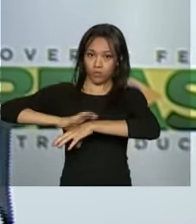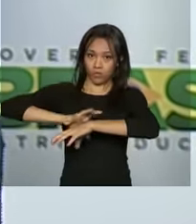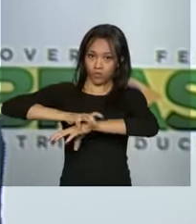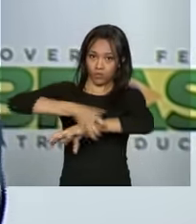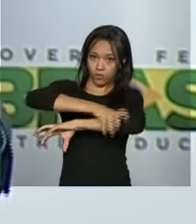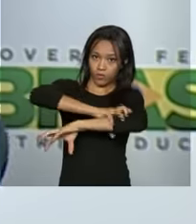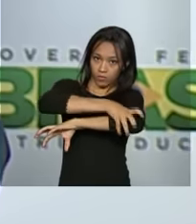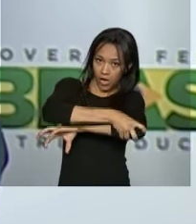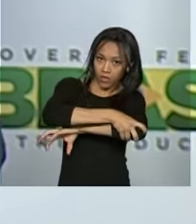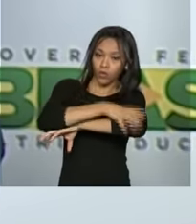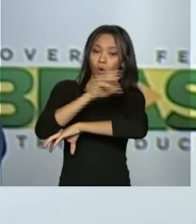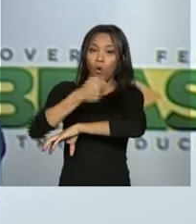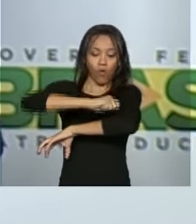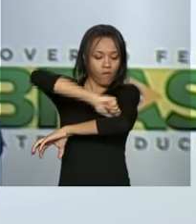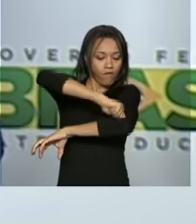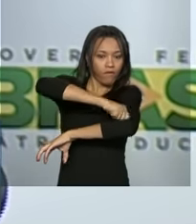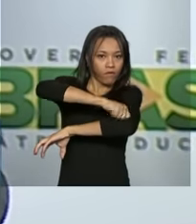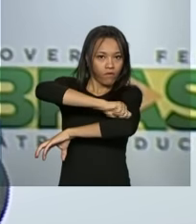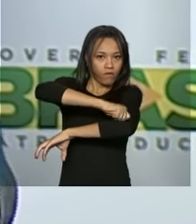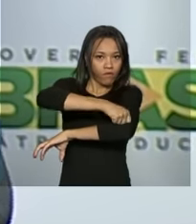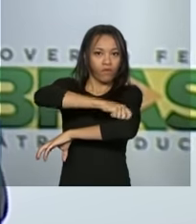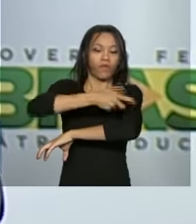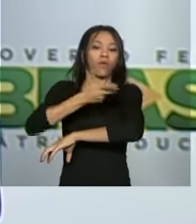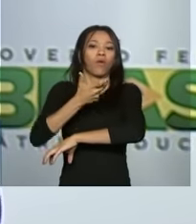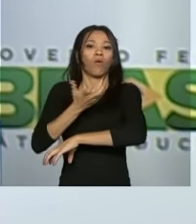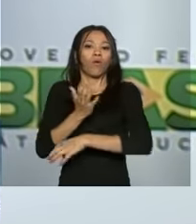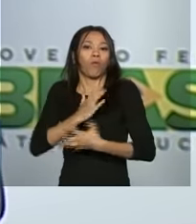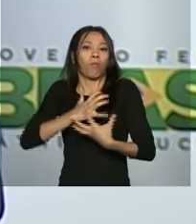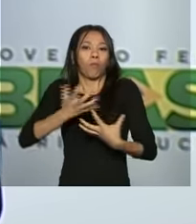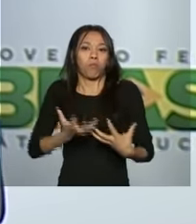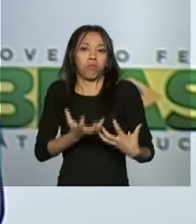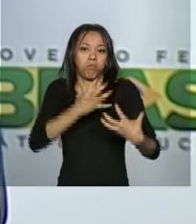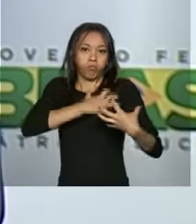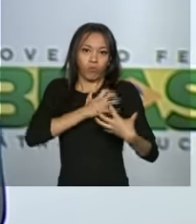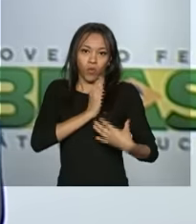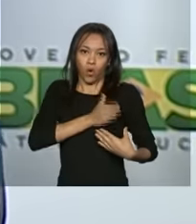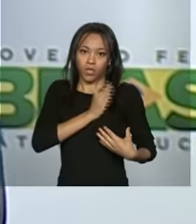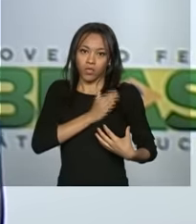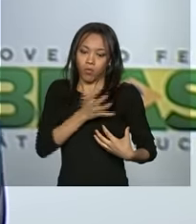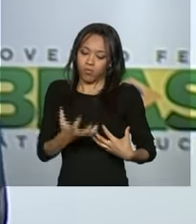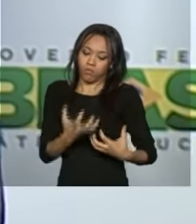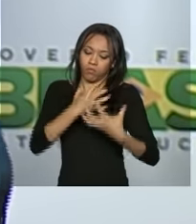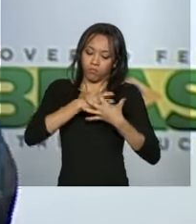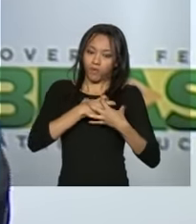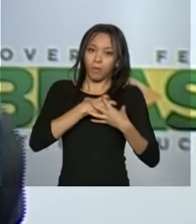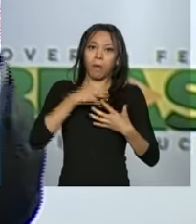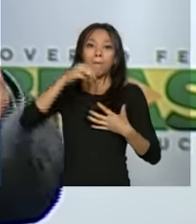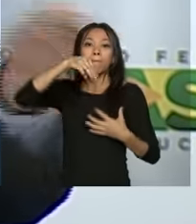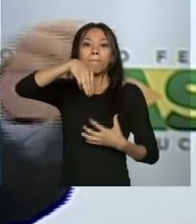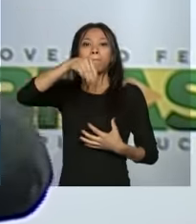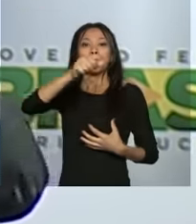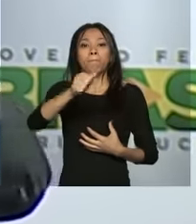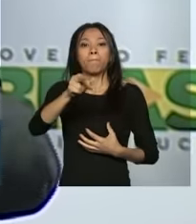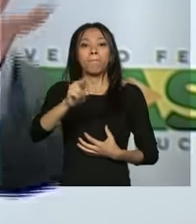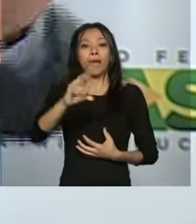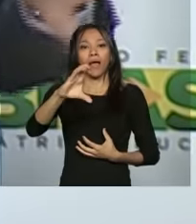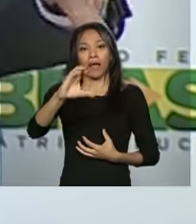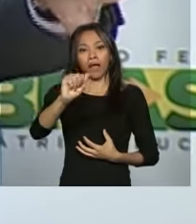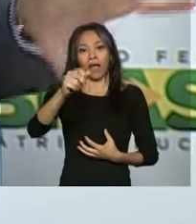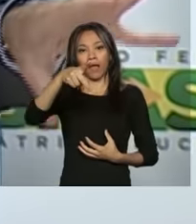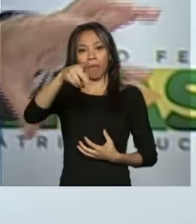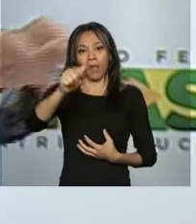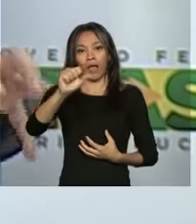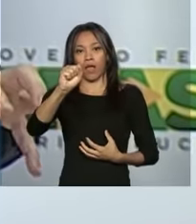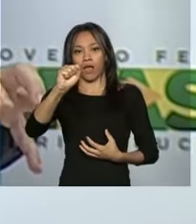cabeça do fêmur o marca-passo aquilo que é implantável mesmo na área de odontologia você tem lá os implantáveis móveis e os fixos